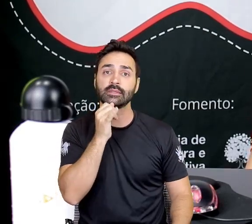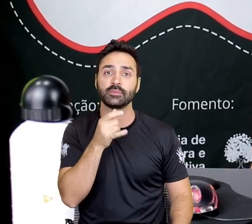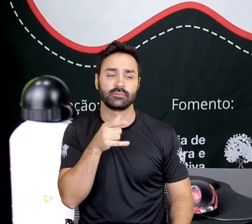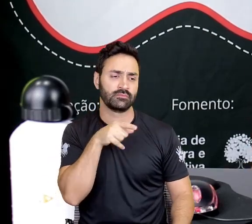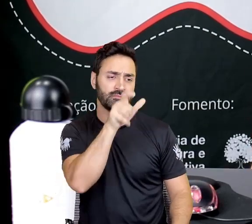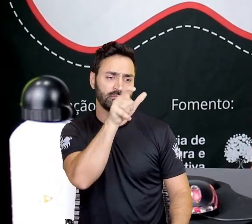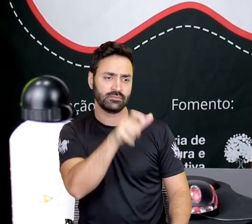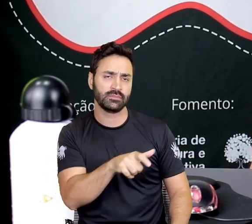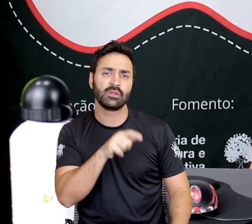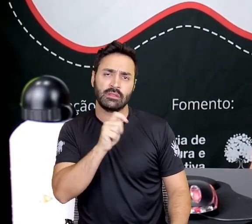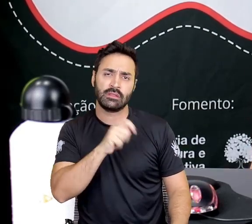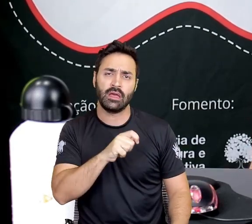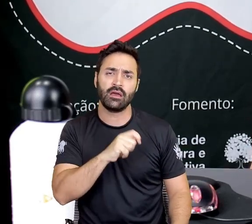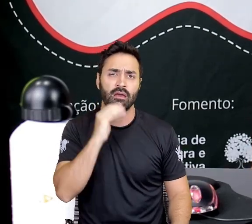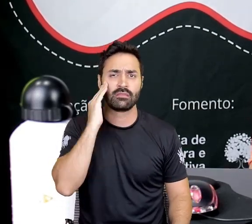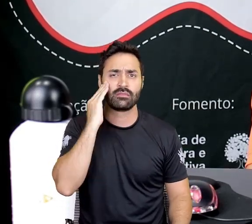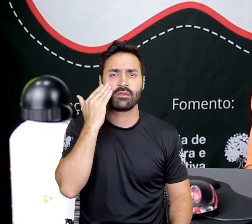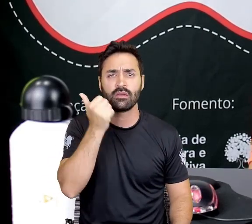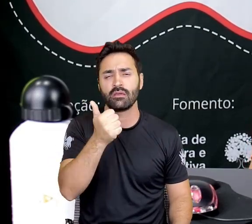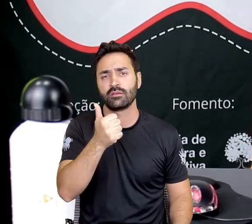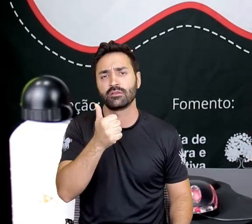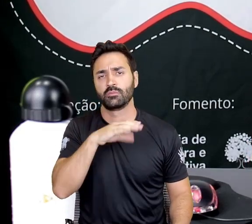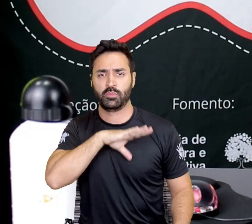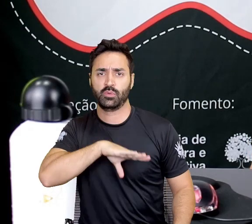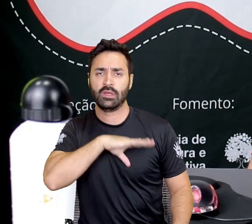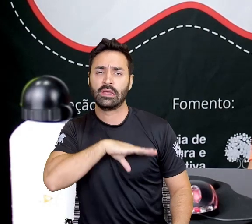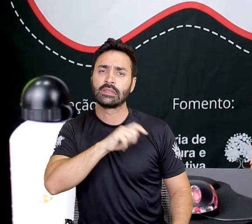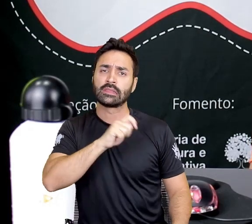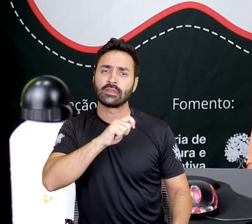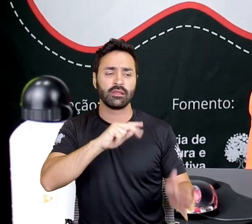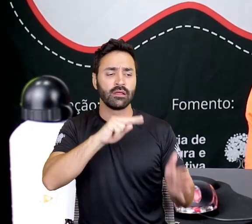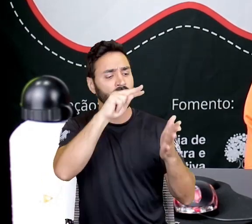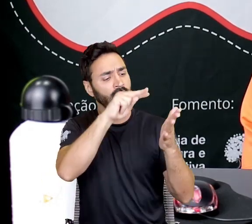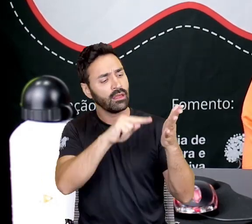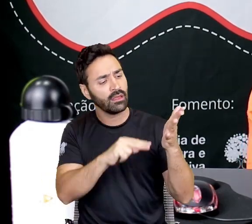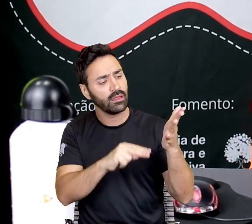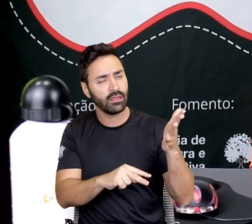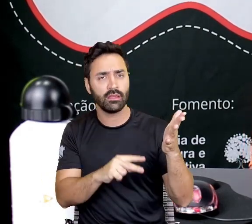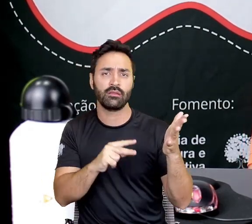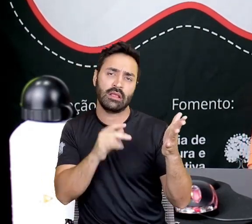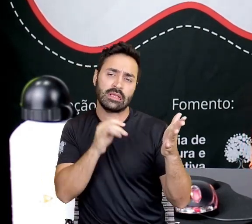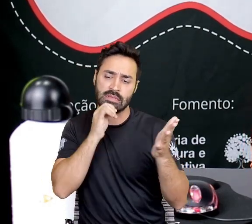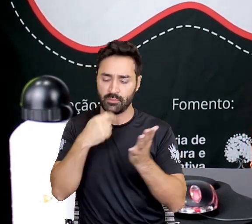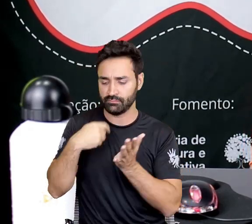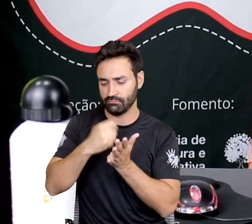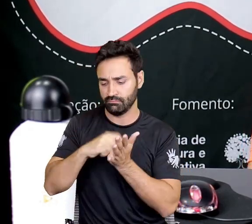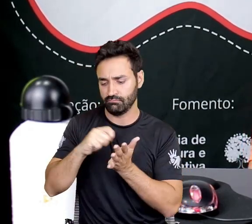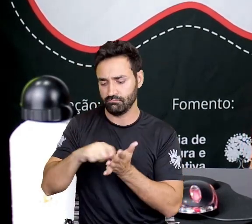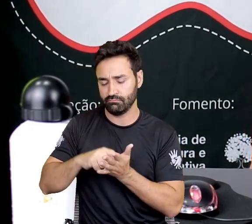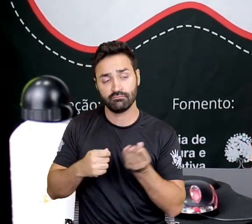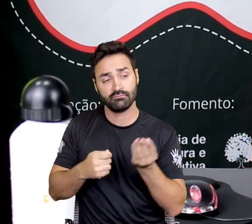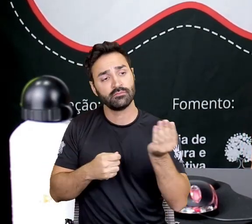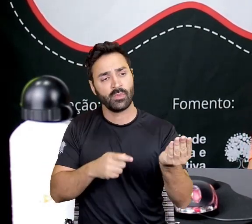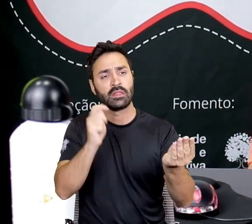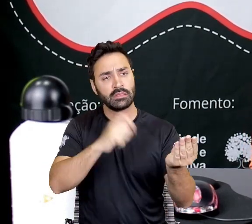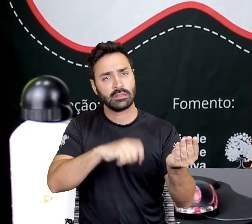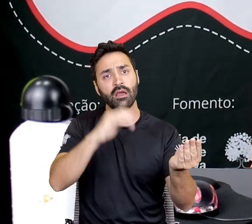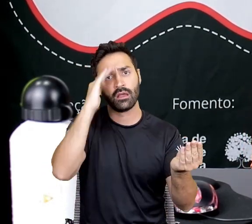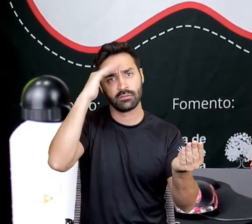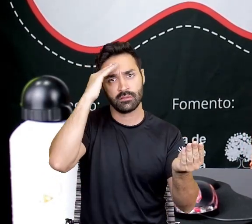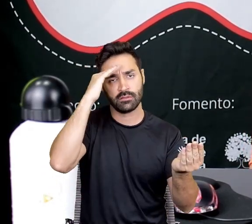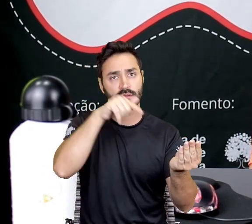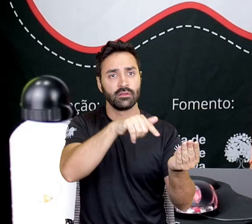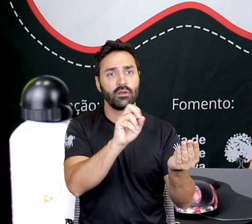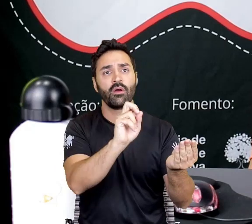o português, ela consegue ler ali o português, eu consigo escrever alguma coisa, ela vai entender. Ela vai ter